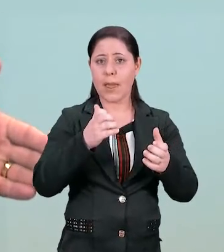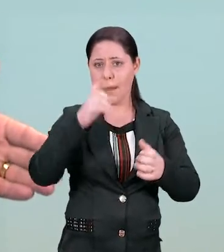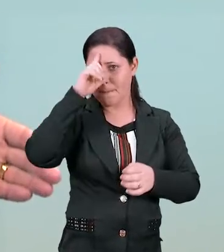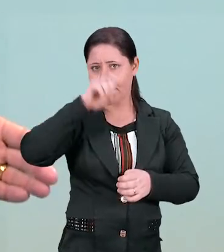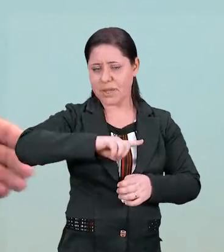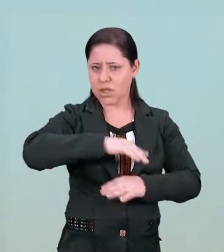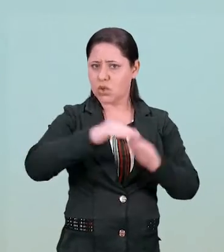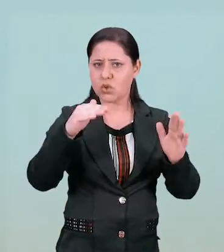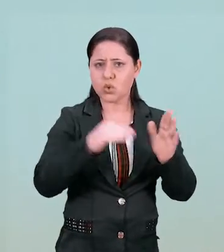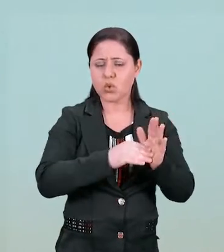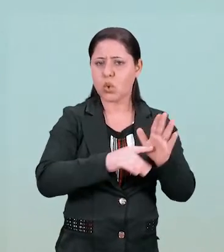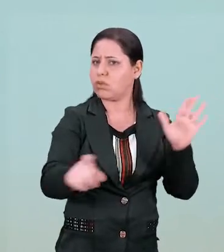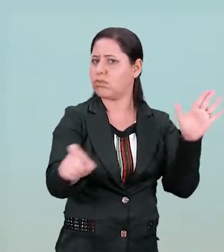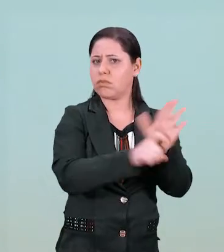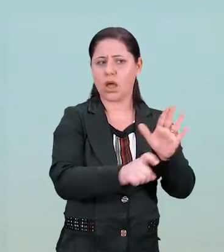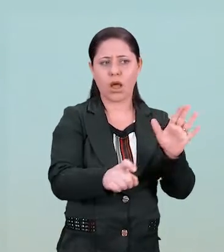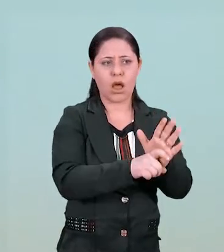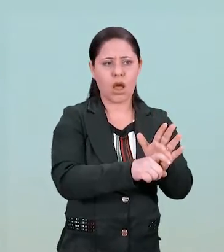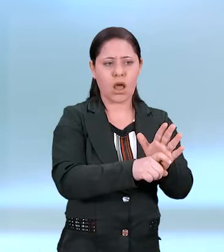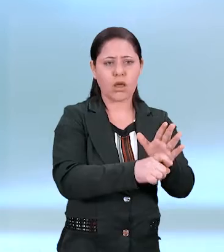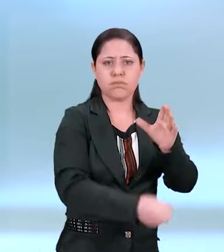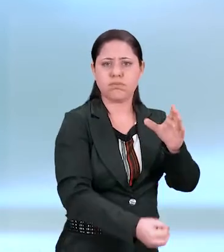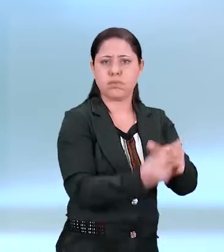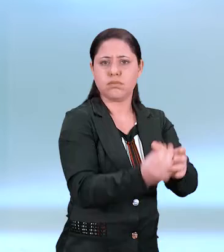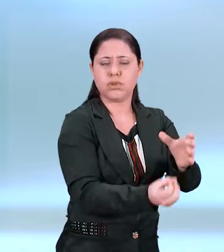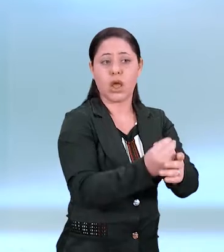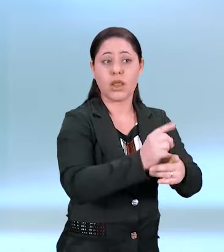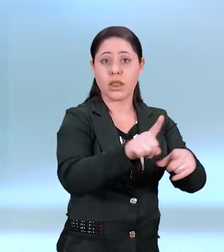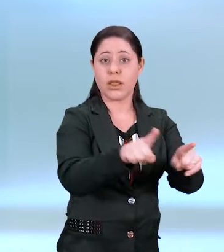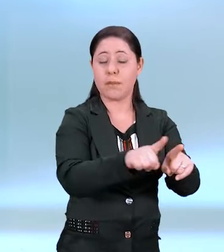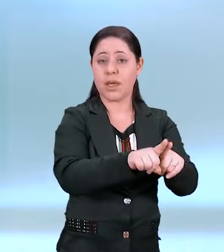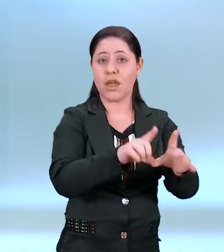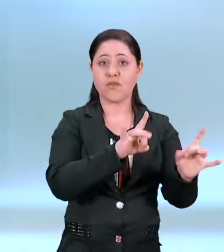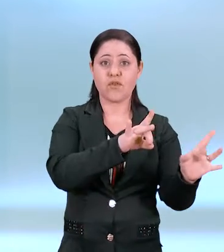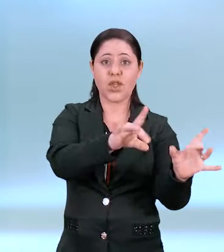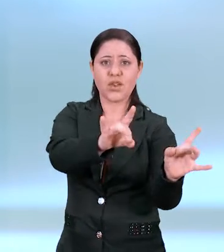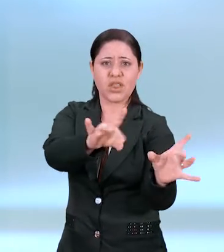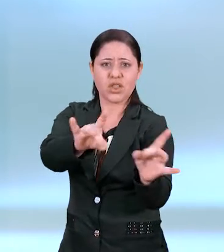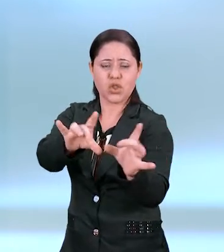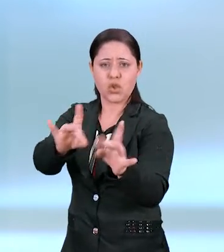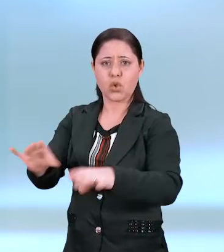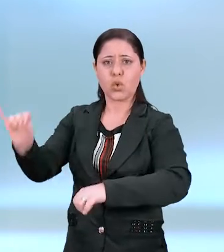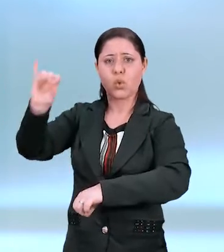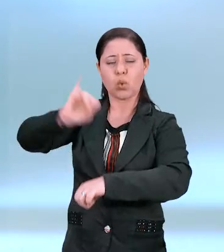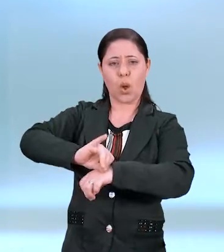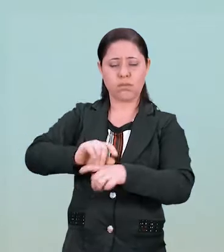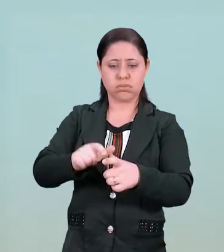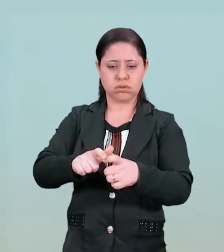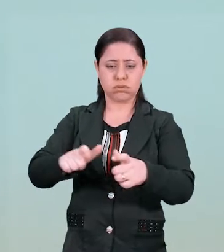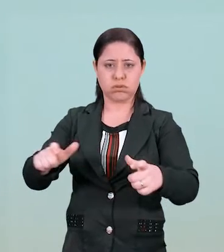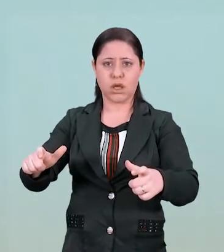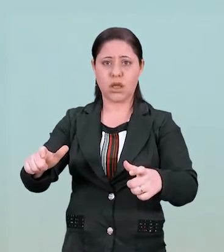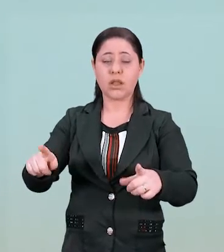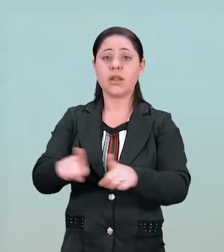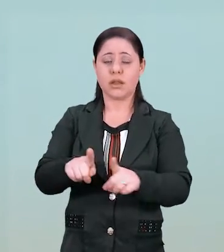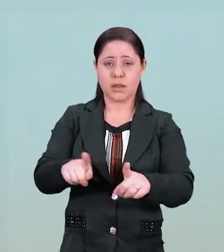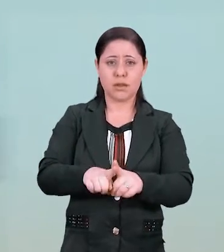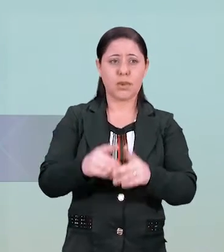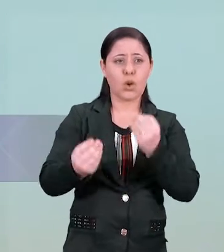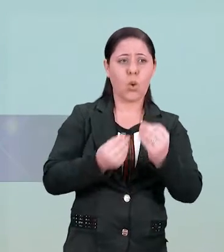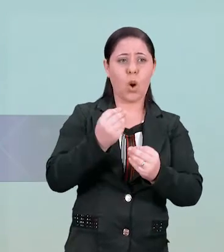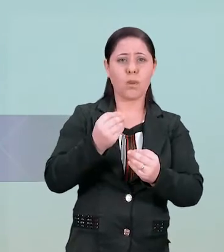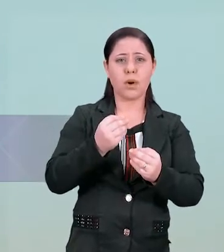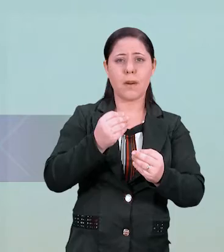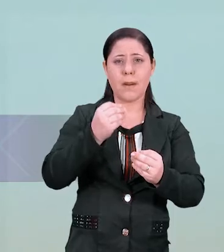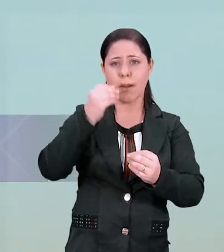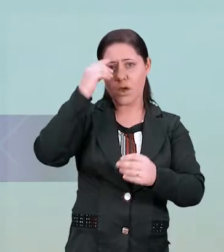em território paraguaio até a comercialização no varejo nos grandes centros consumidores, assim como a remessa para outros